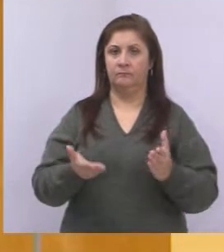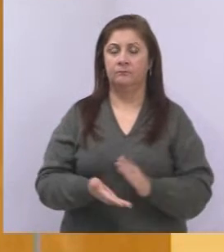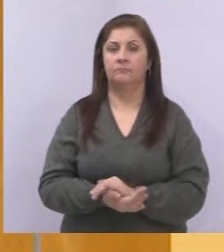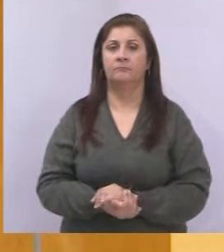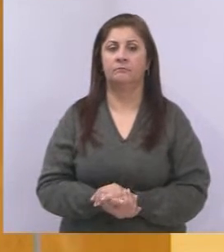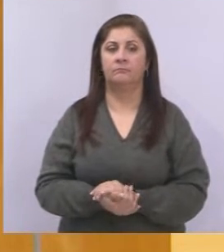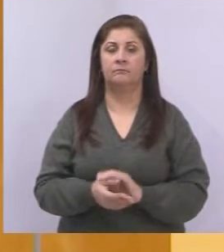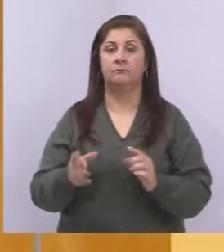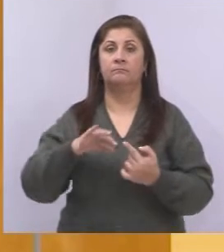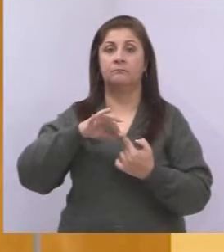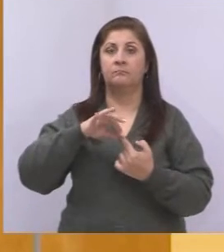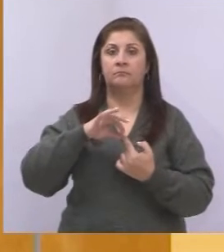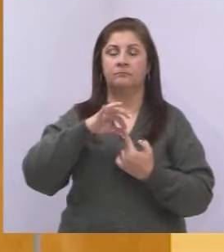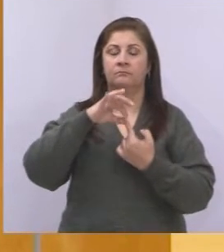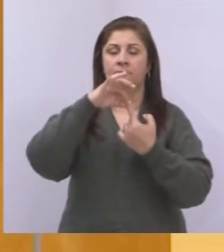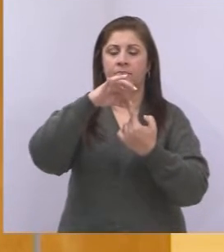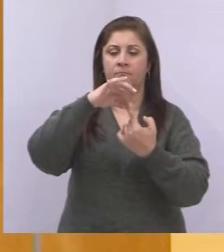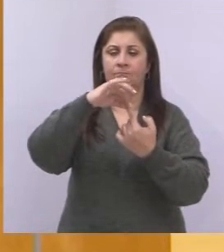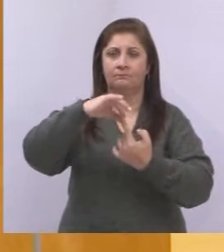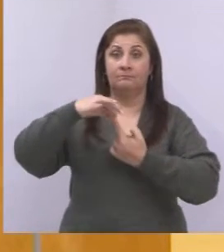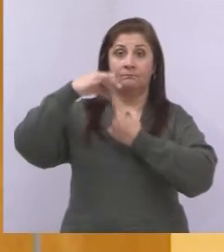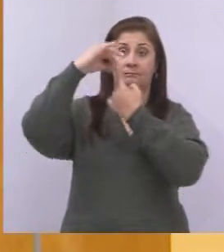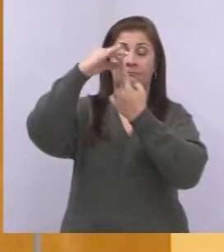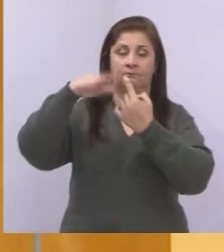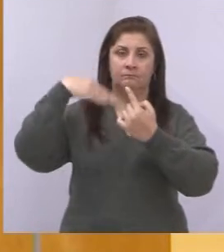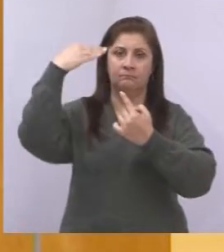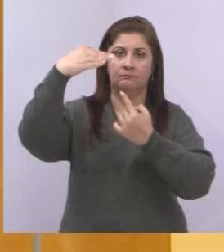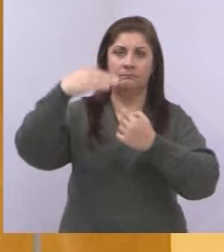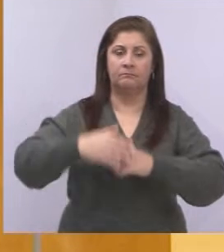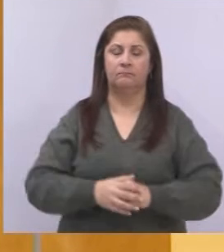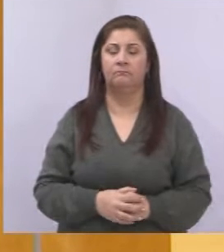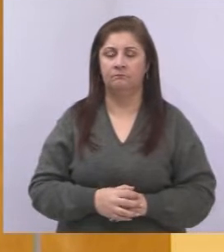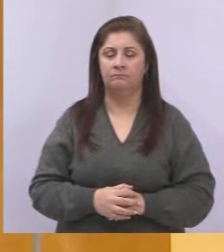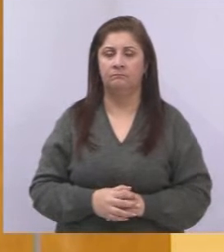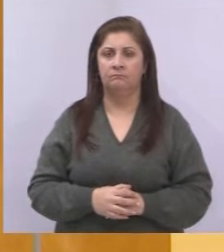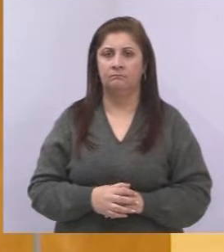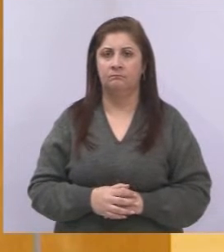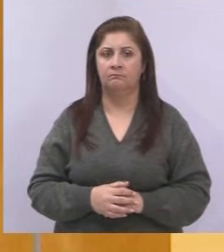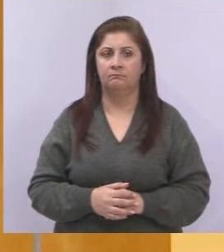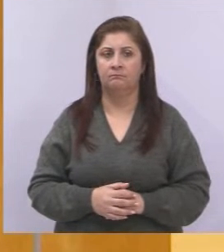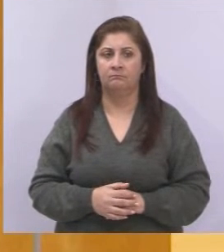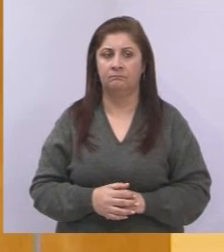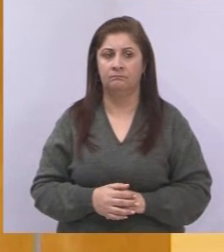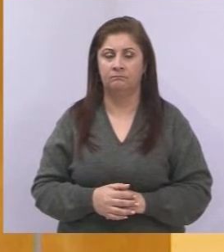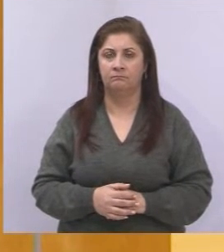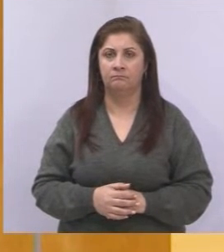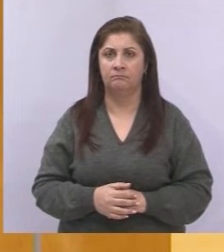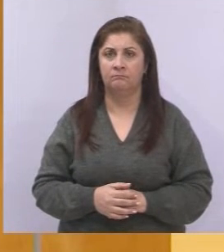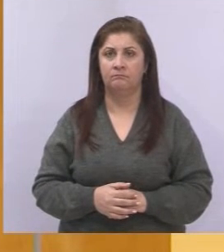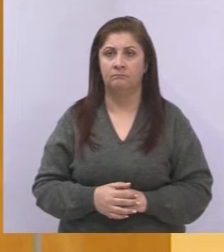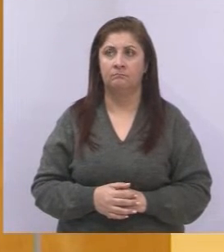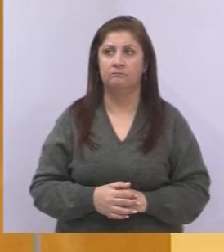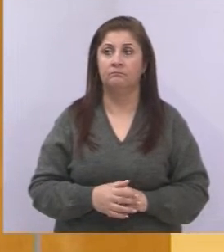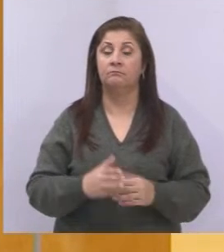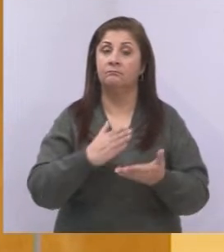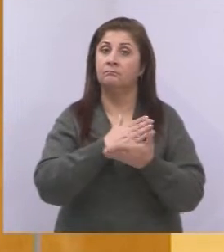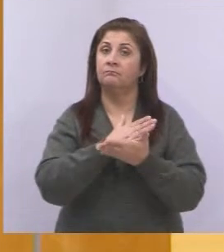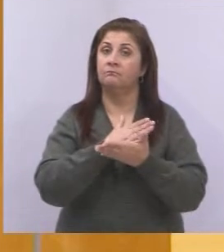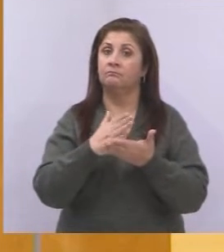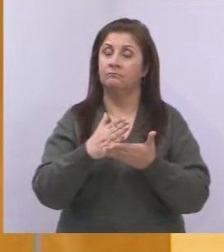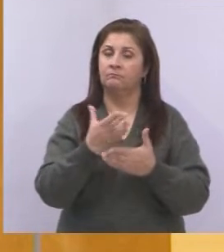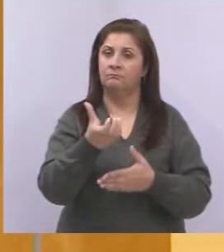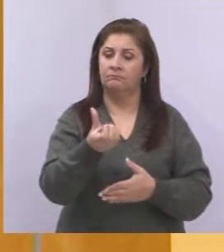da prioridade da prioridade. E aonde que eu quero chegar? Que nós temos, a partir